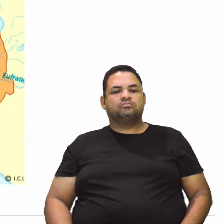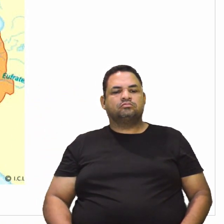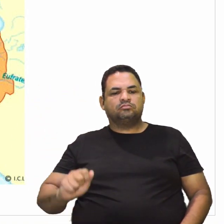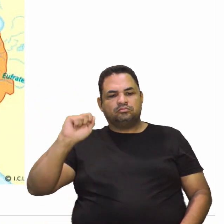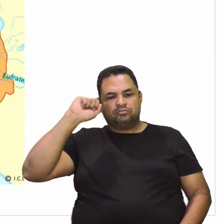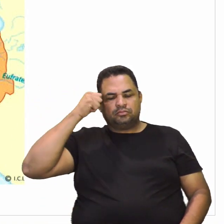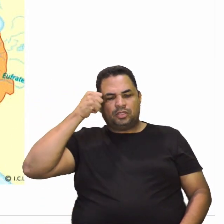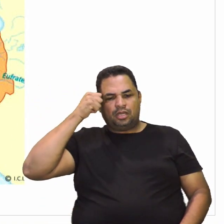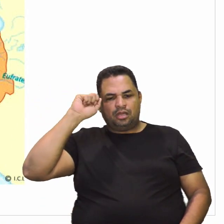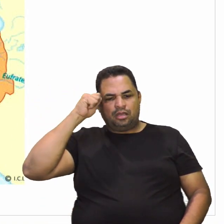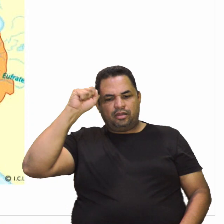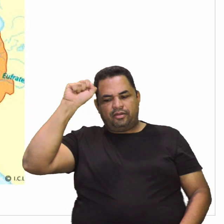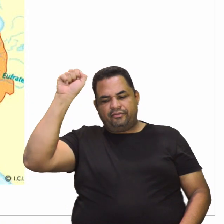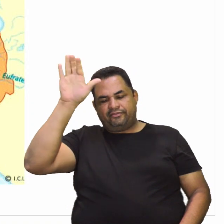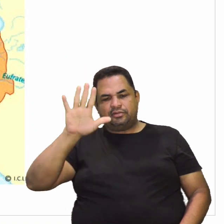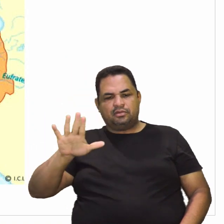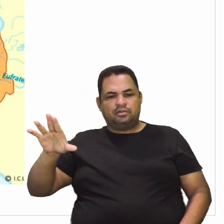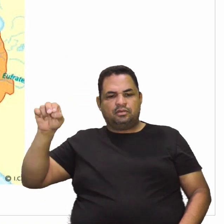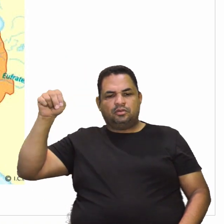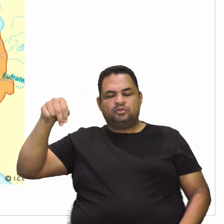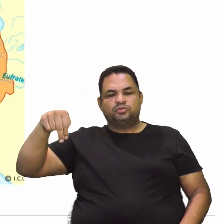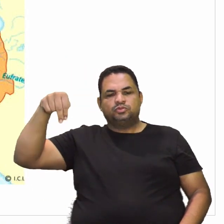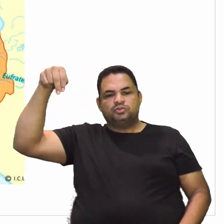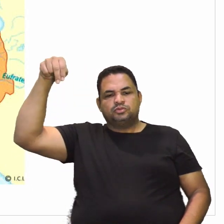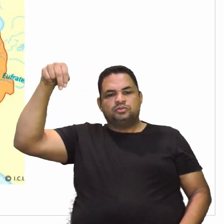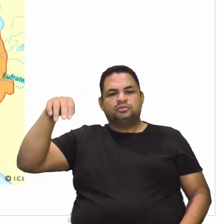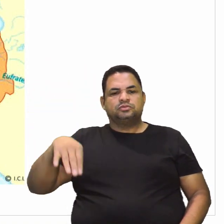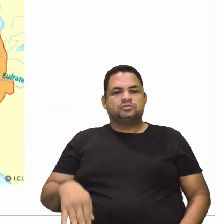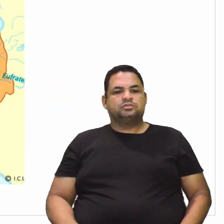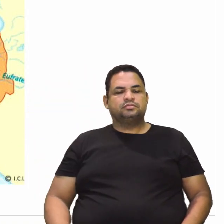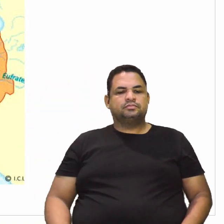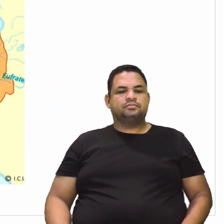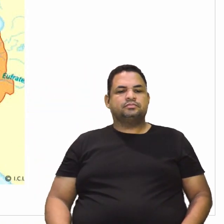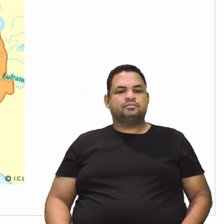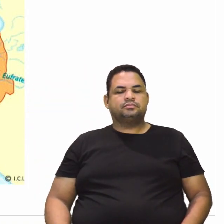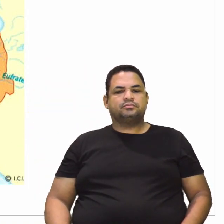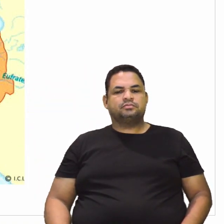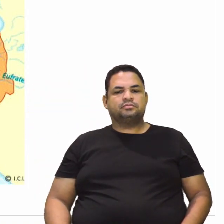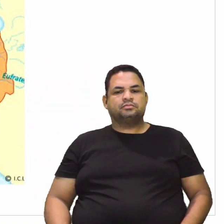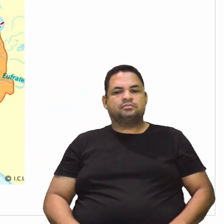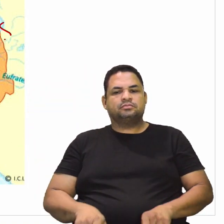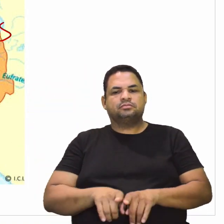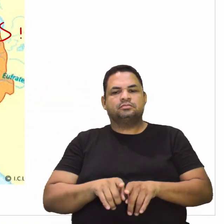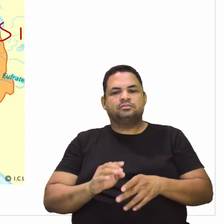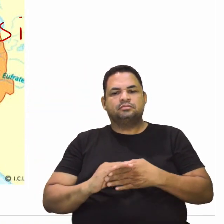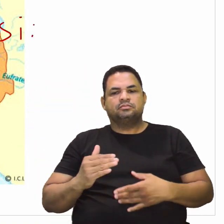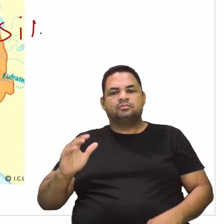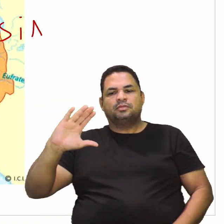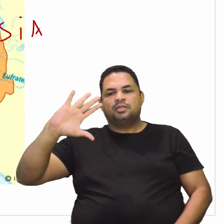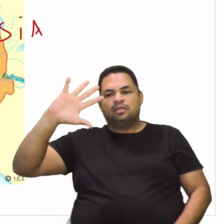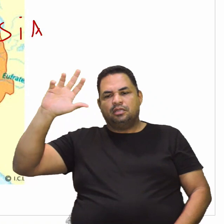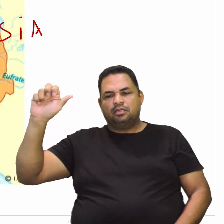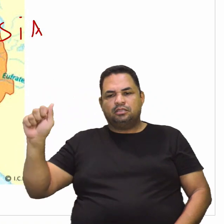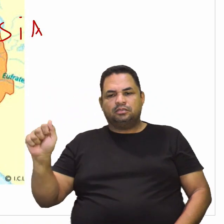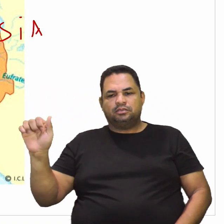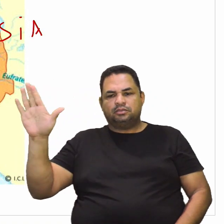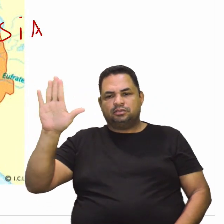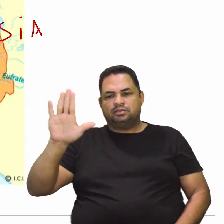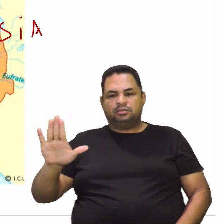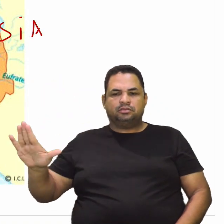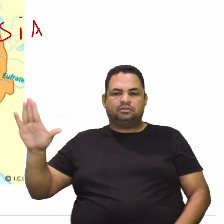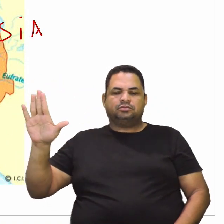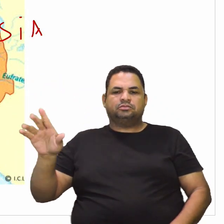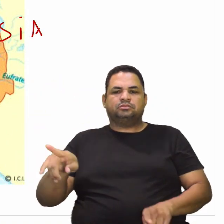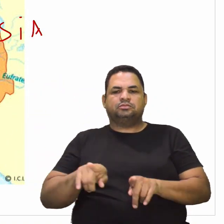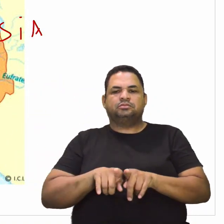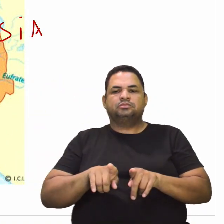Norte, ó, aqui no caso os vândalos, e eles estão também na parte da Ásia. Viu aí?